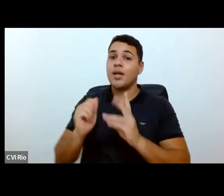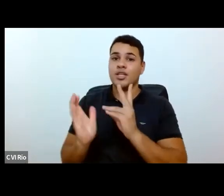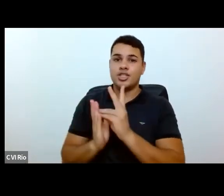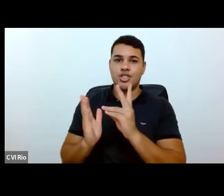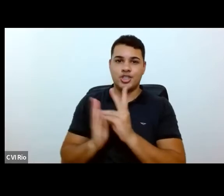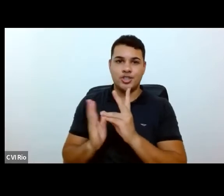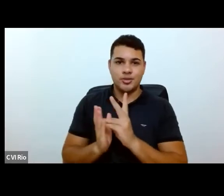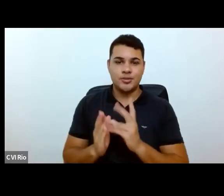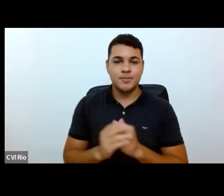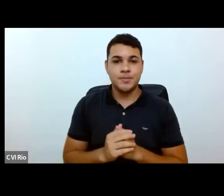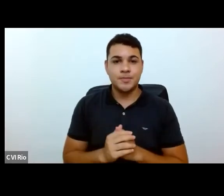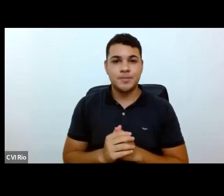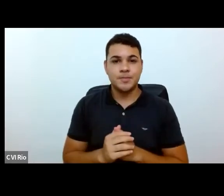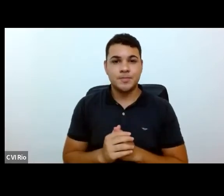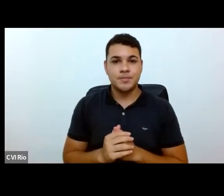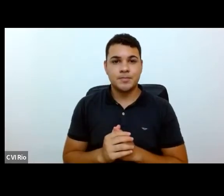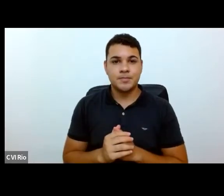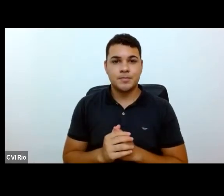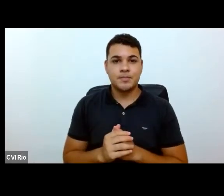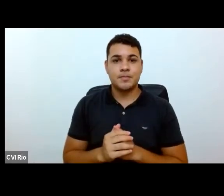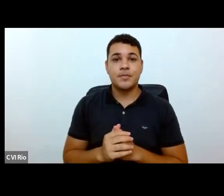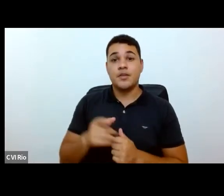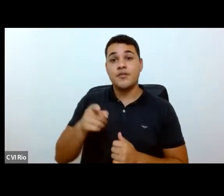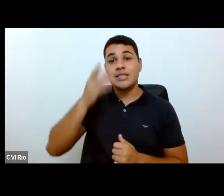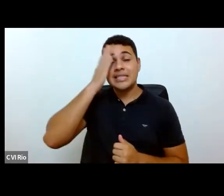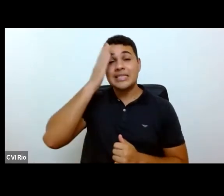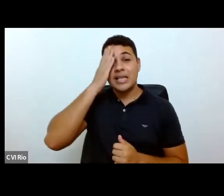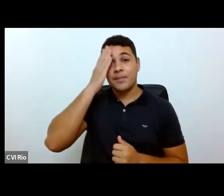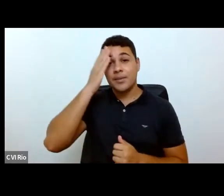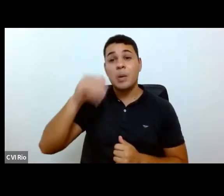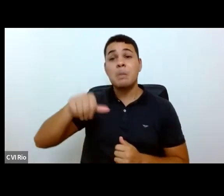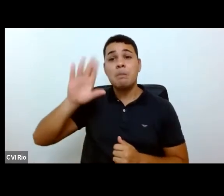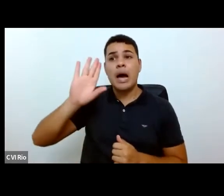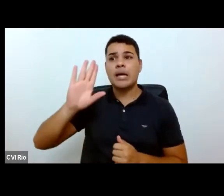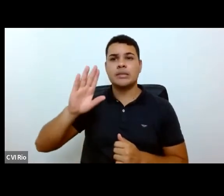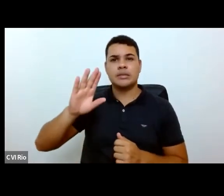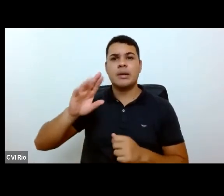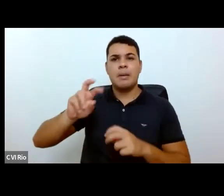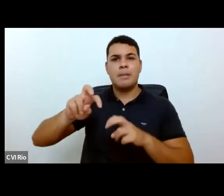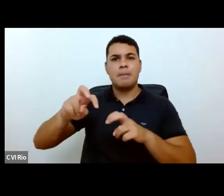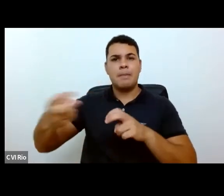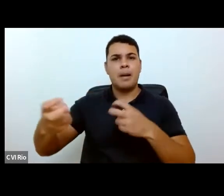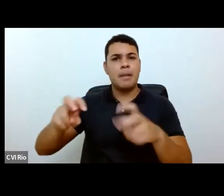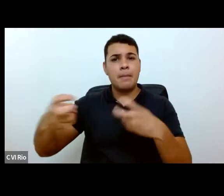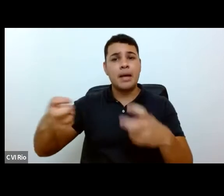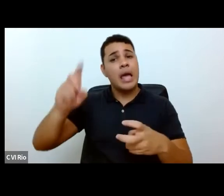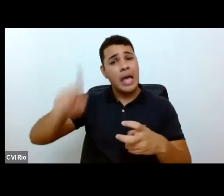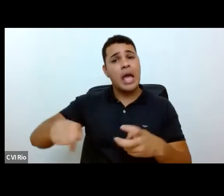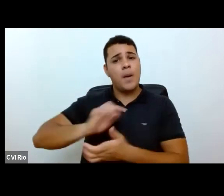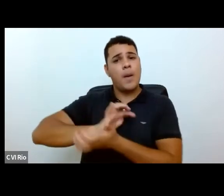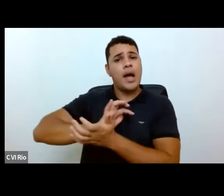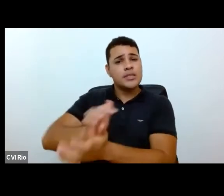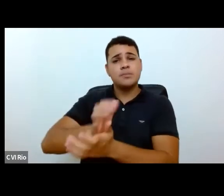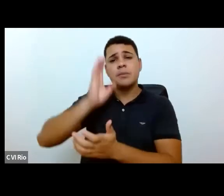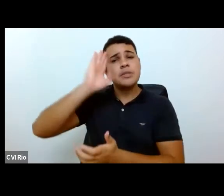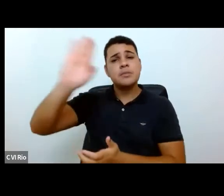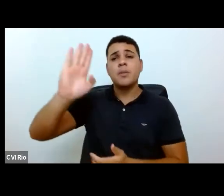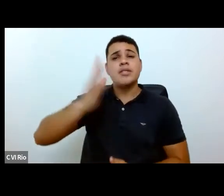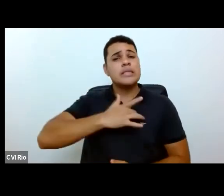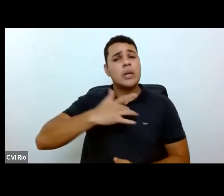ausência. As pessoas pensam que o que mais mata é o racismo da presença, quando verbalmente, fisicamente,